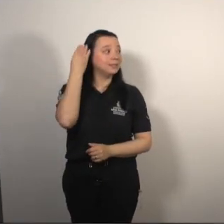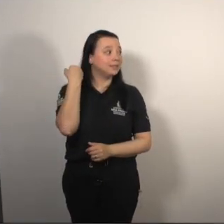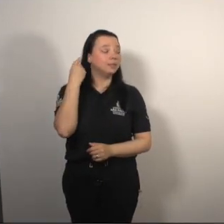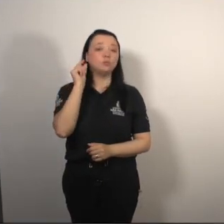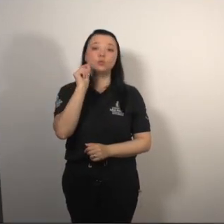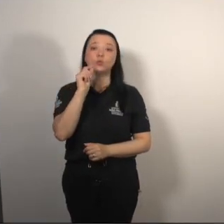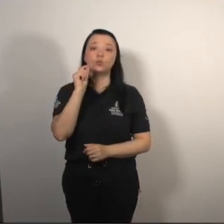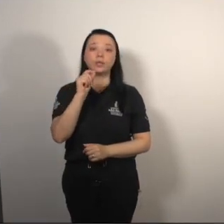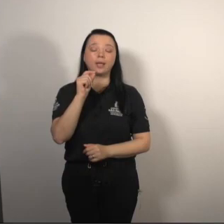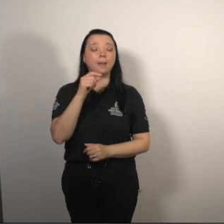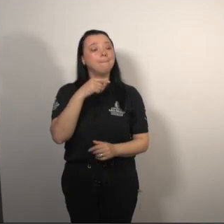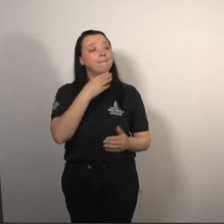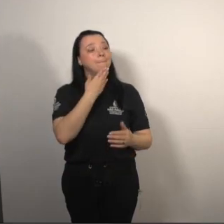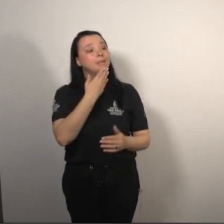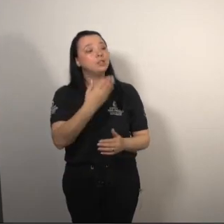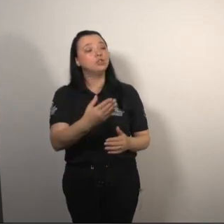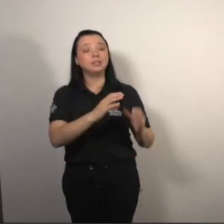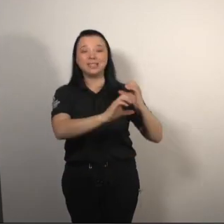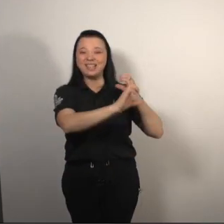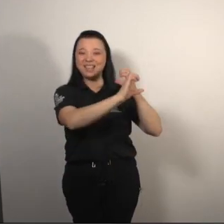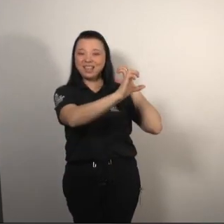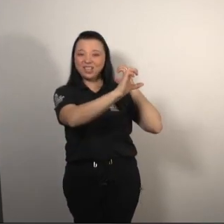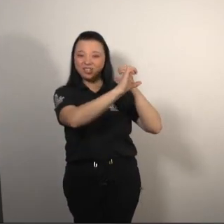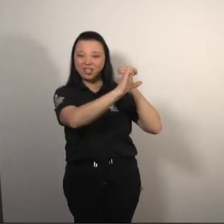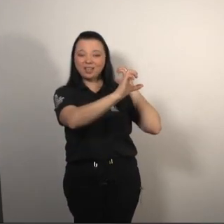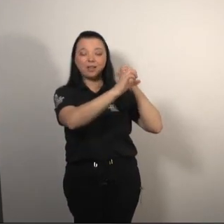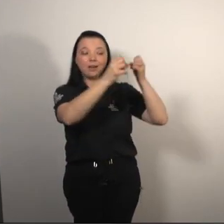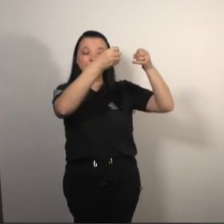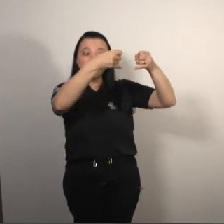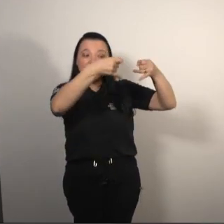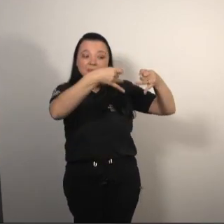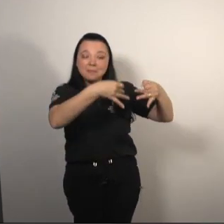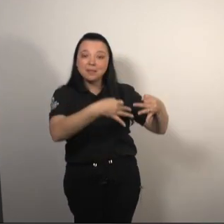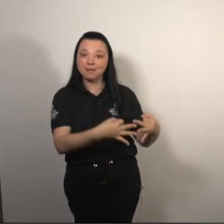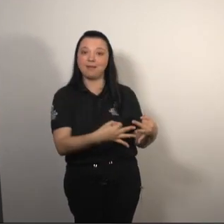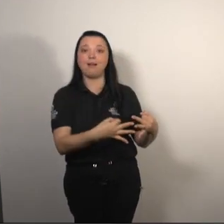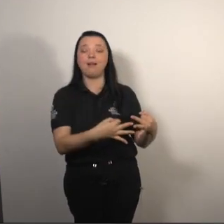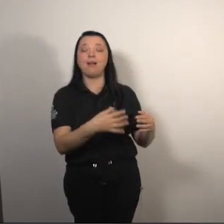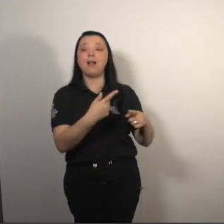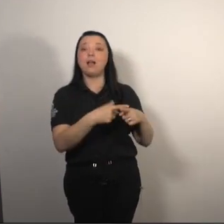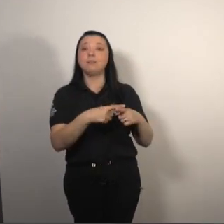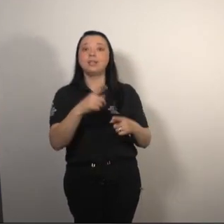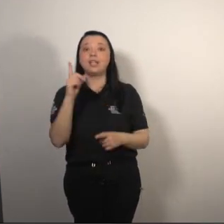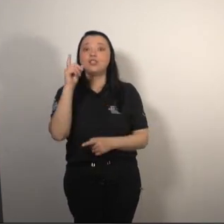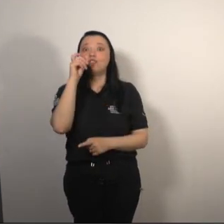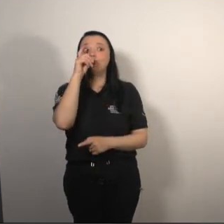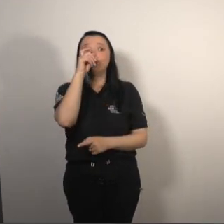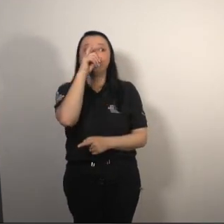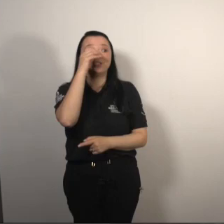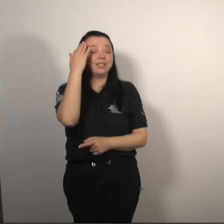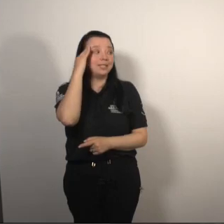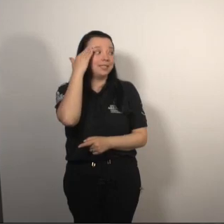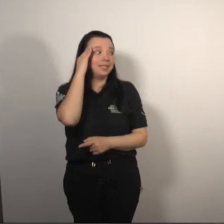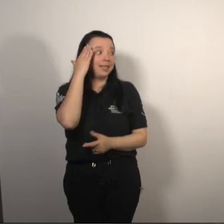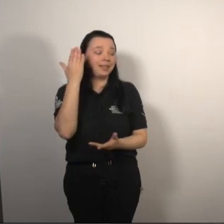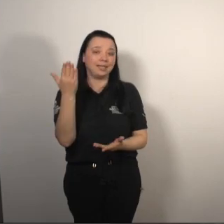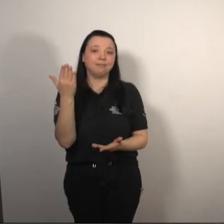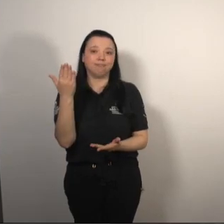pedido para os engenheiros explicarem o que é esse negócio aqui, que é de difícil compreensão. Eu falei, traz aqui para as pessoas